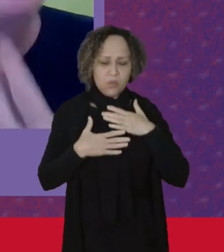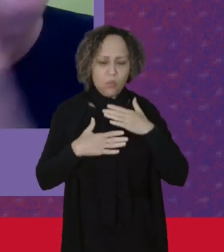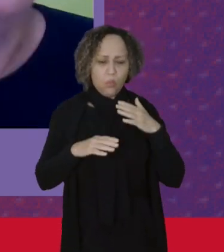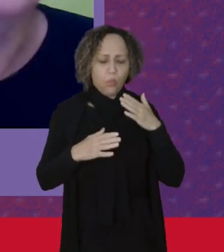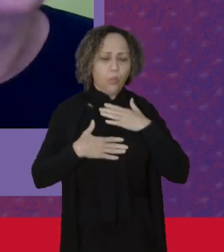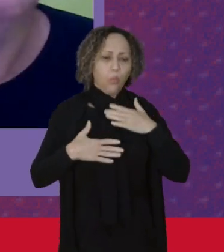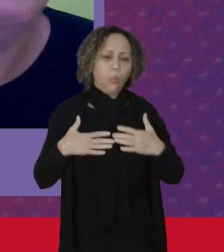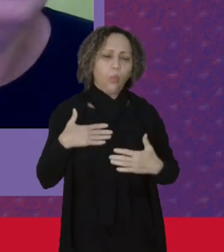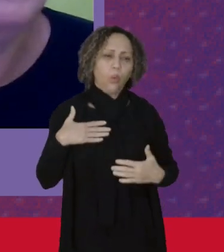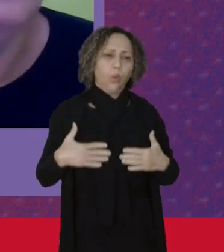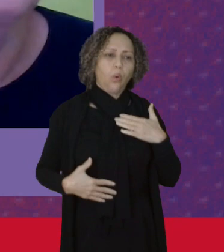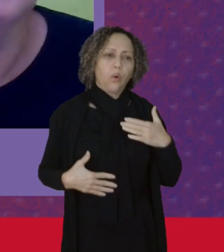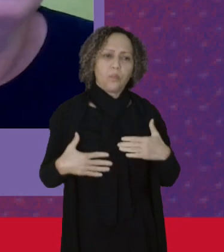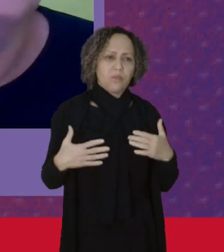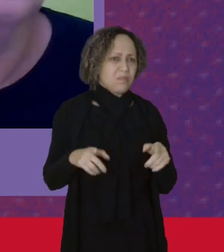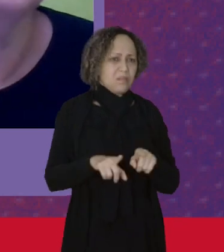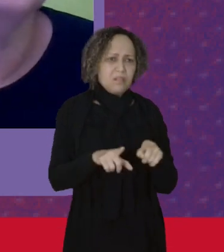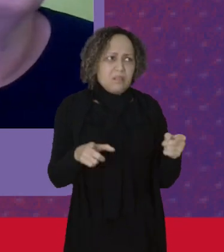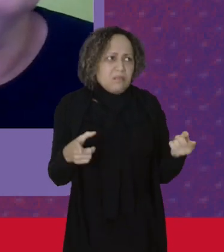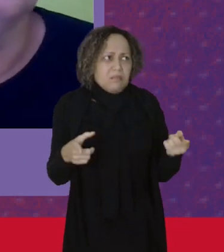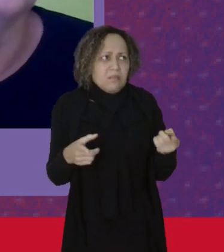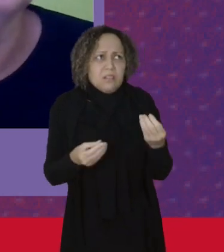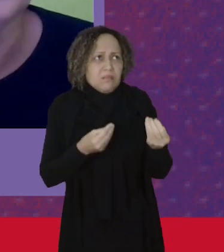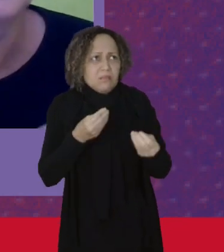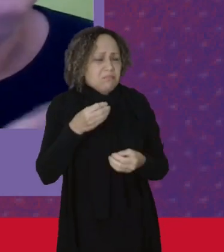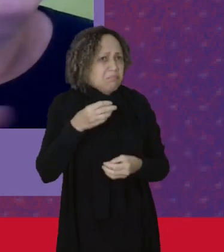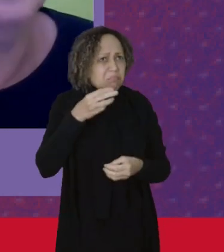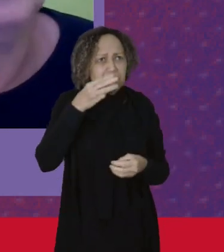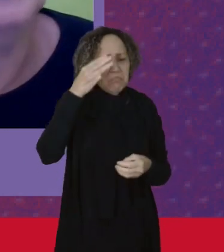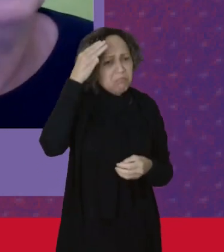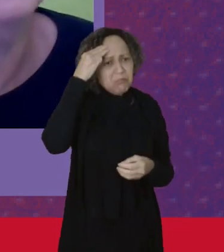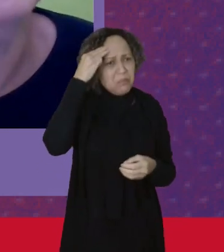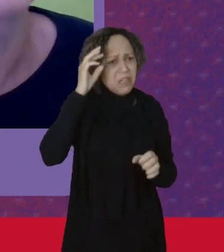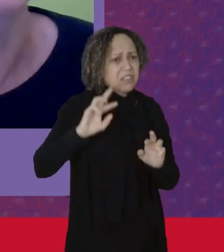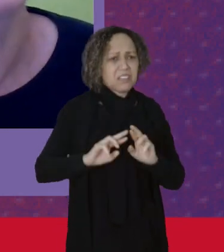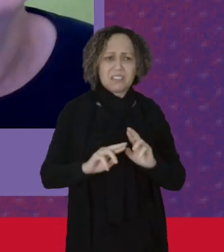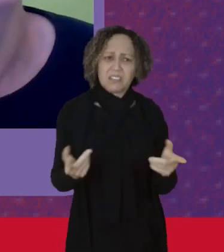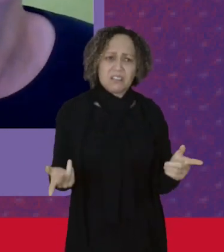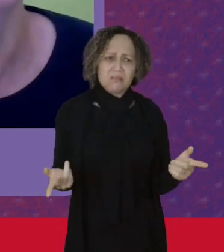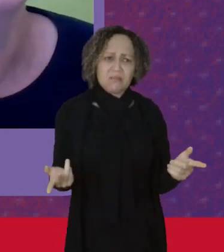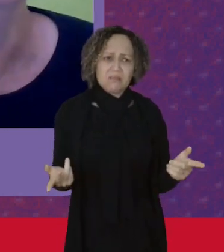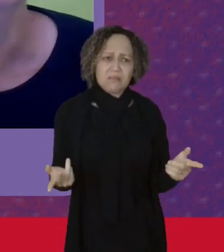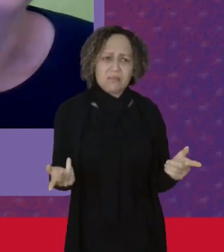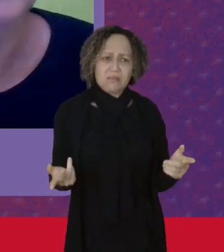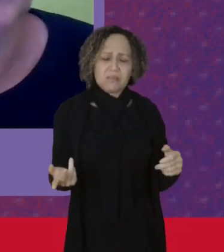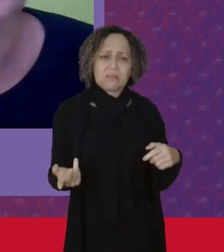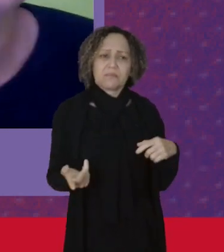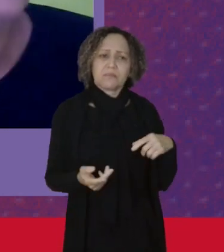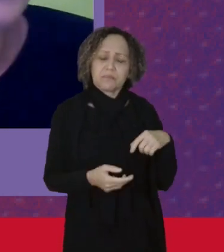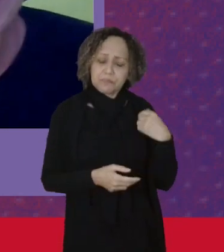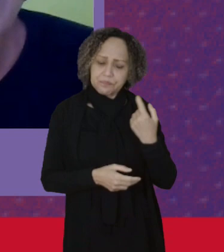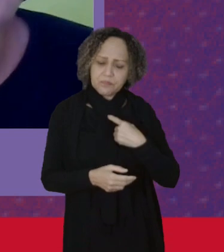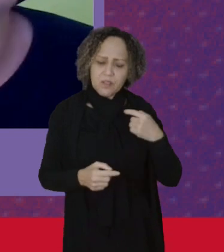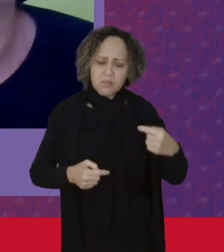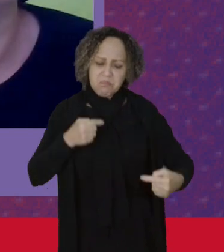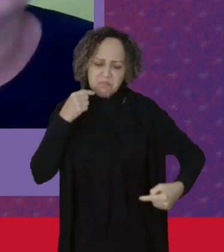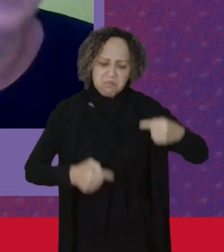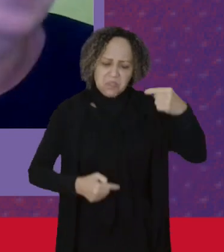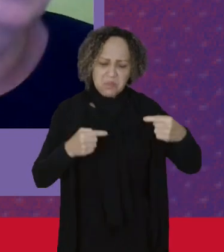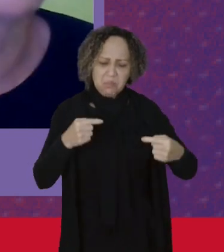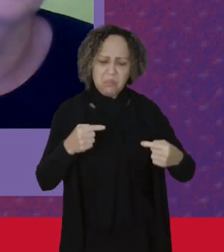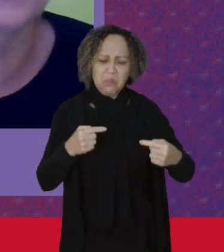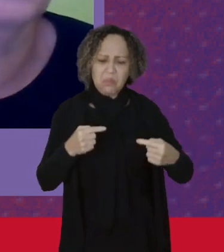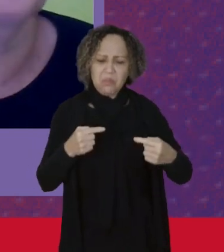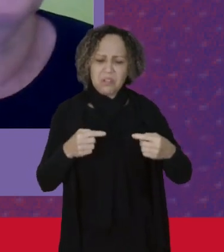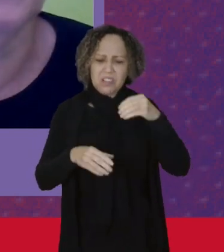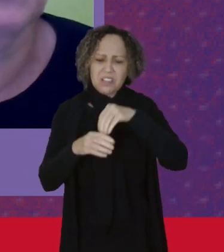fisicamente, né, mas isso não é mental, não é mentalmente, porque mentalmente nós temos uma série de disputas sociais, acho que